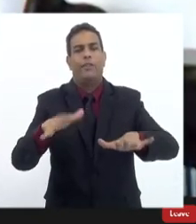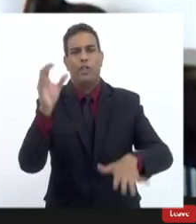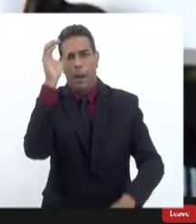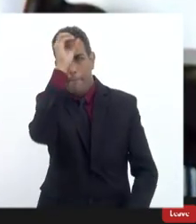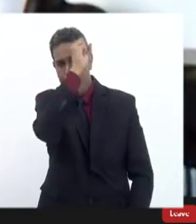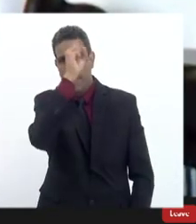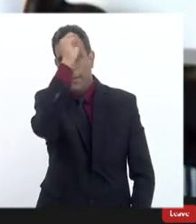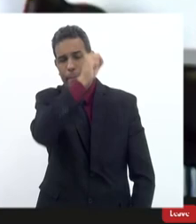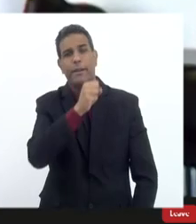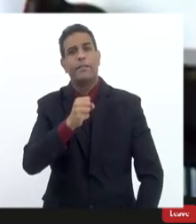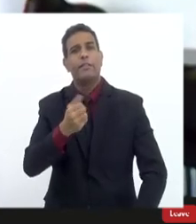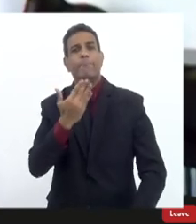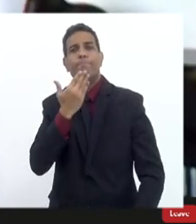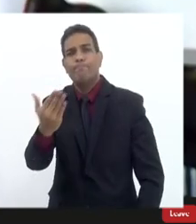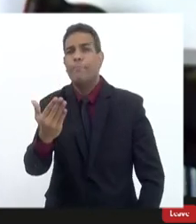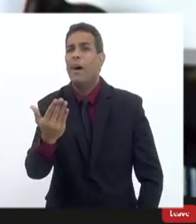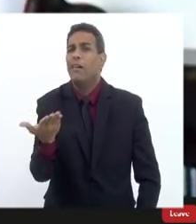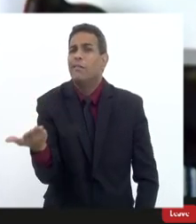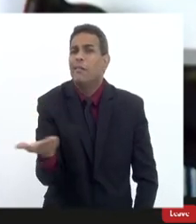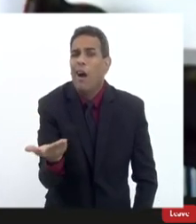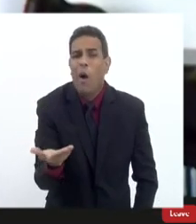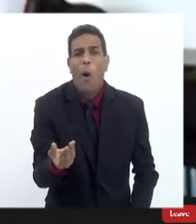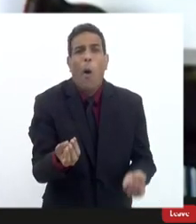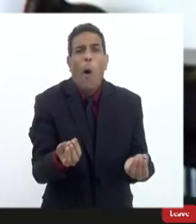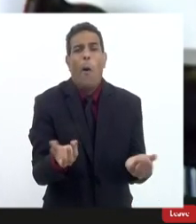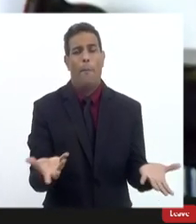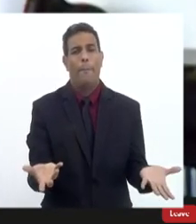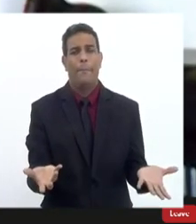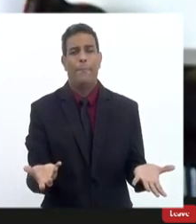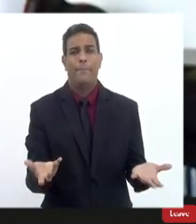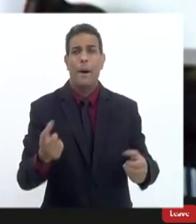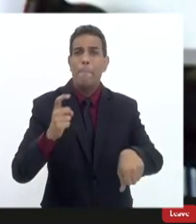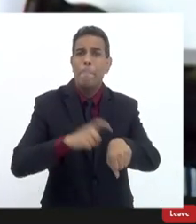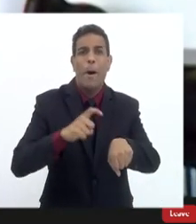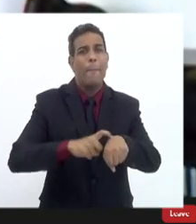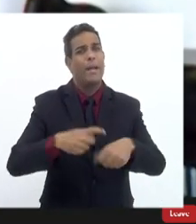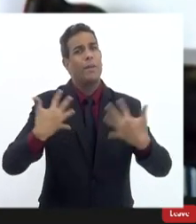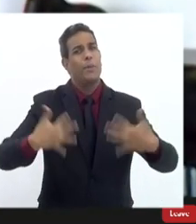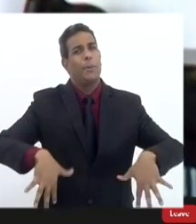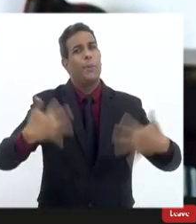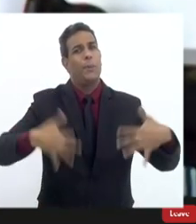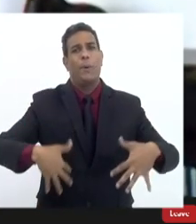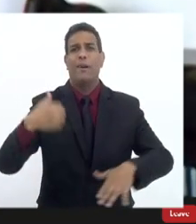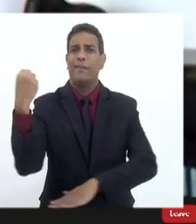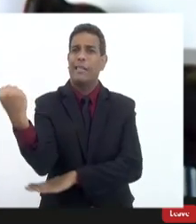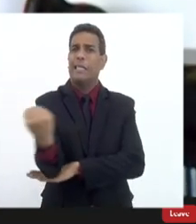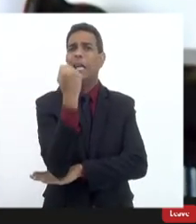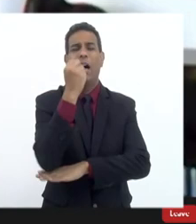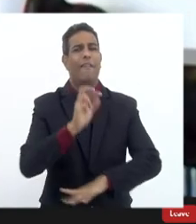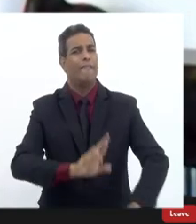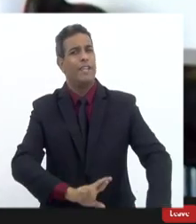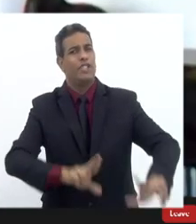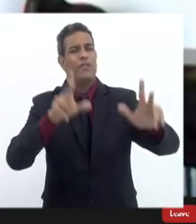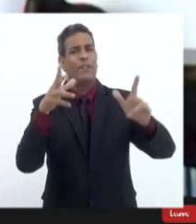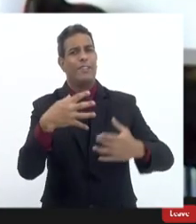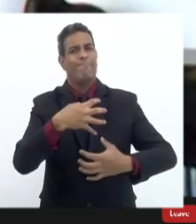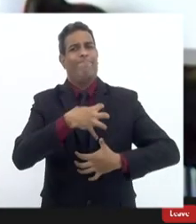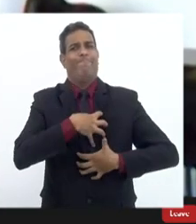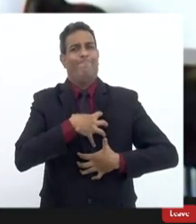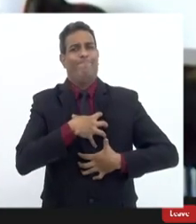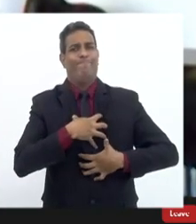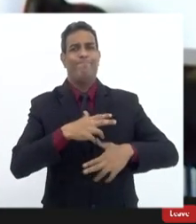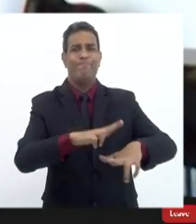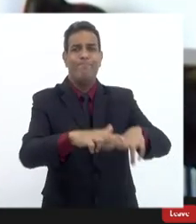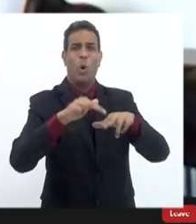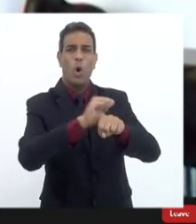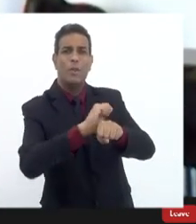a gente insiste e reitera porque realmente a gente está no meio de uma situação que é toda muito difícil, né, que a pandemia nos